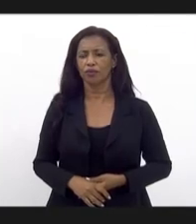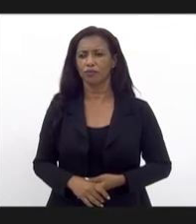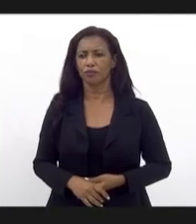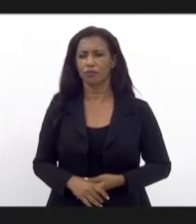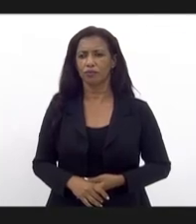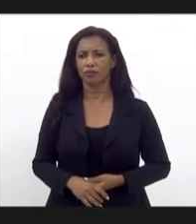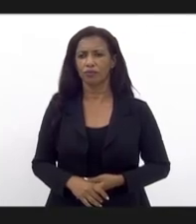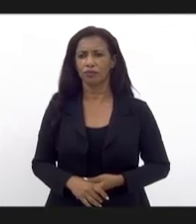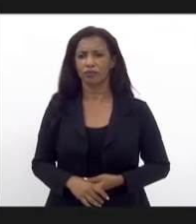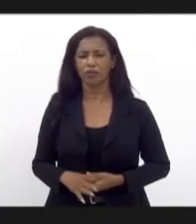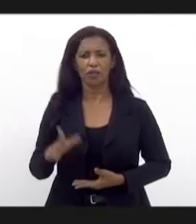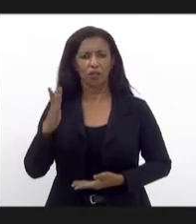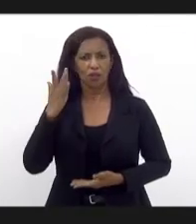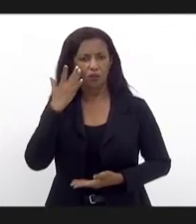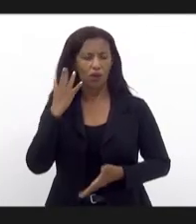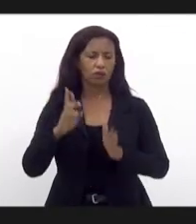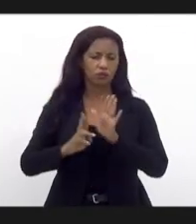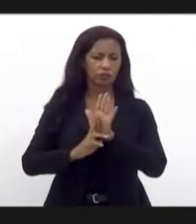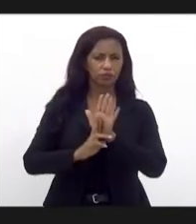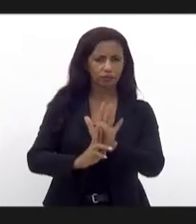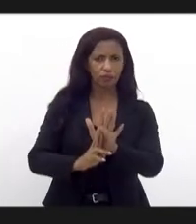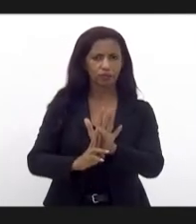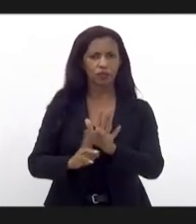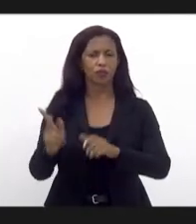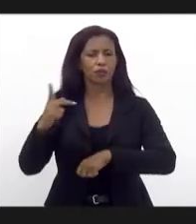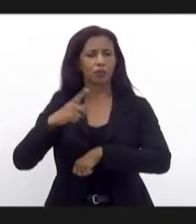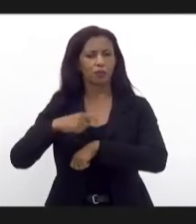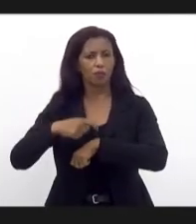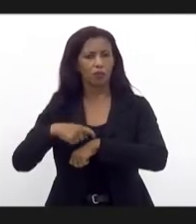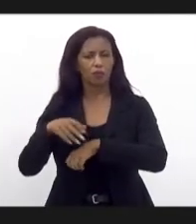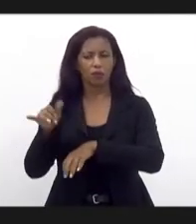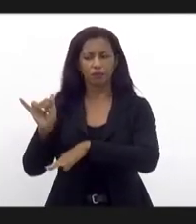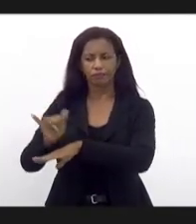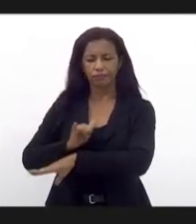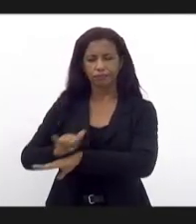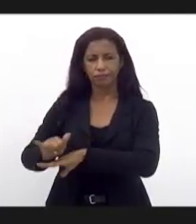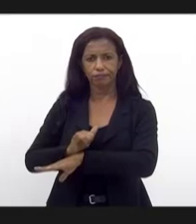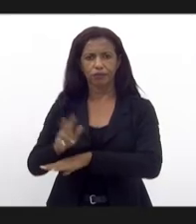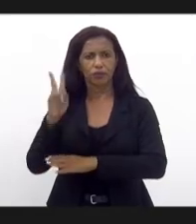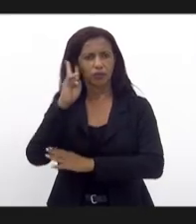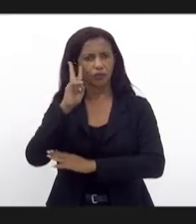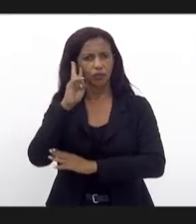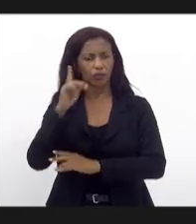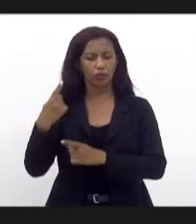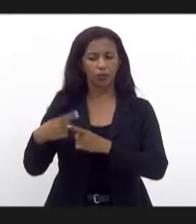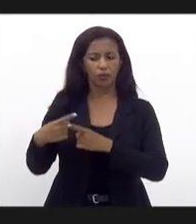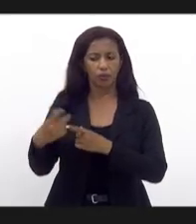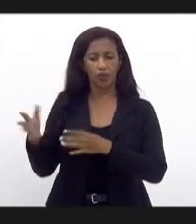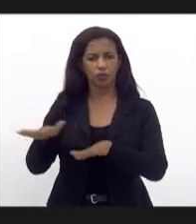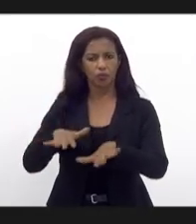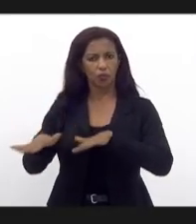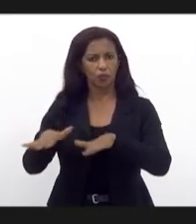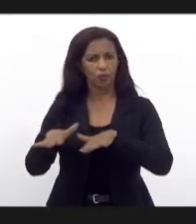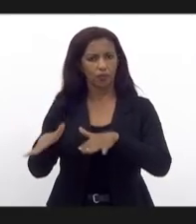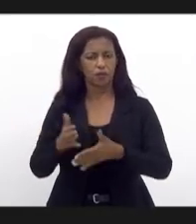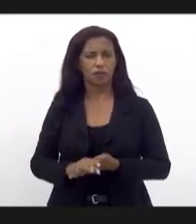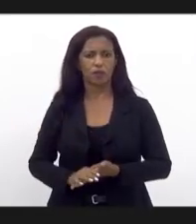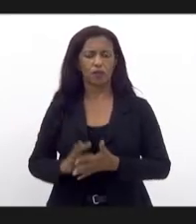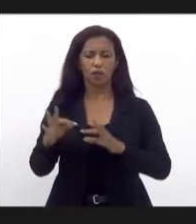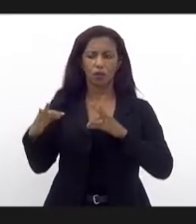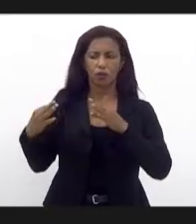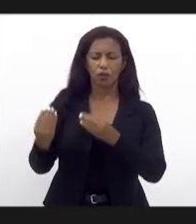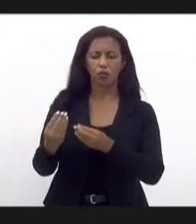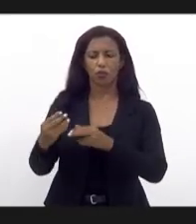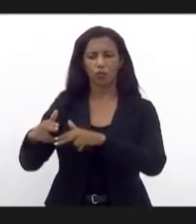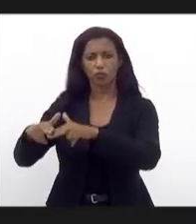uníssono. Eu acho que revela aí um momento muito estratégico, histórico, por que não dizer, de mobilização em torno de